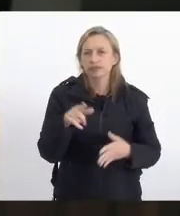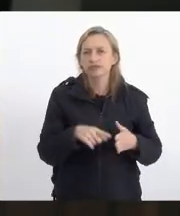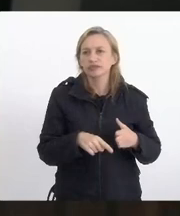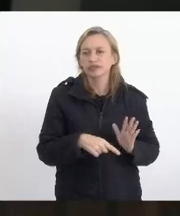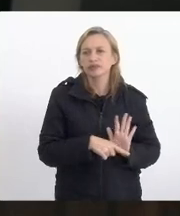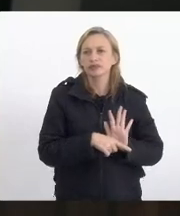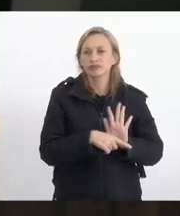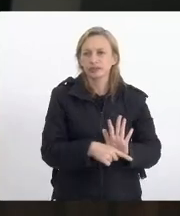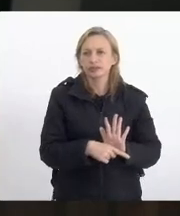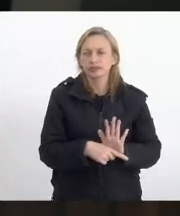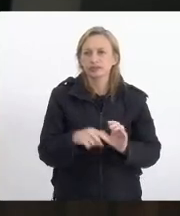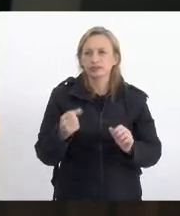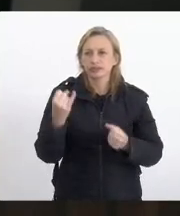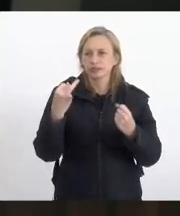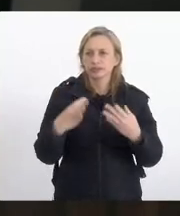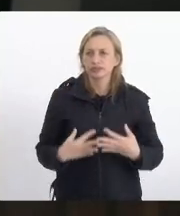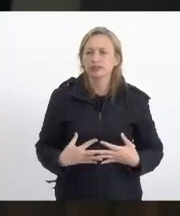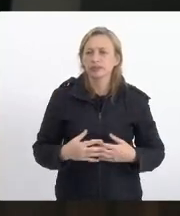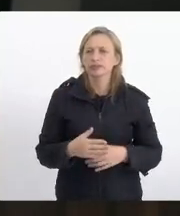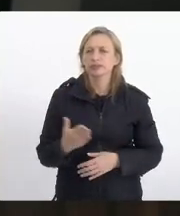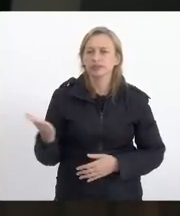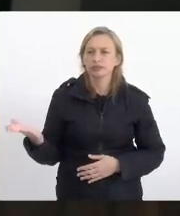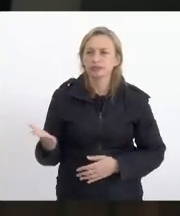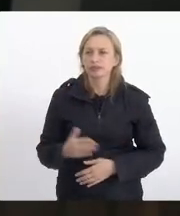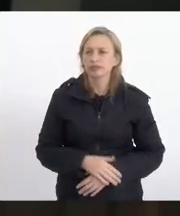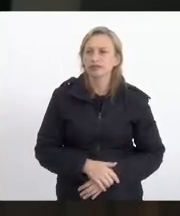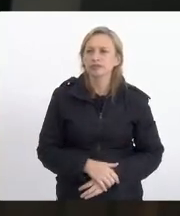no esclarecimento. Por favor, Sérgio.